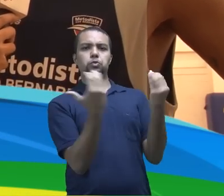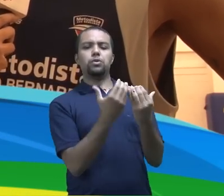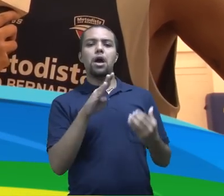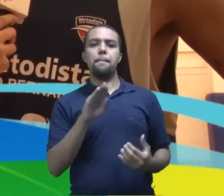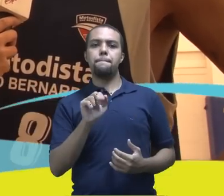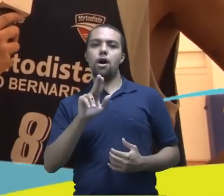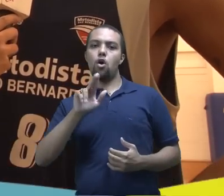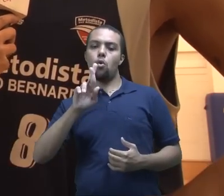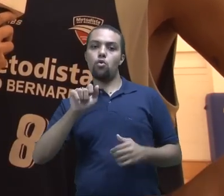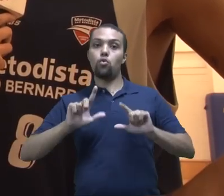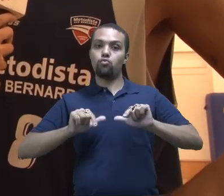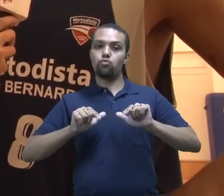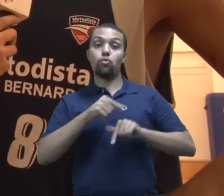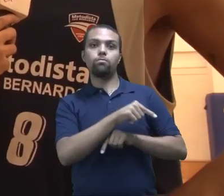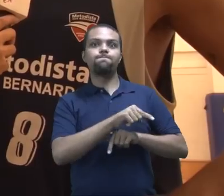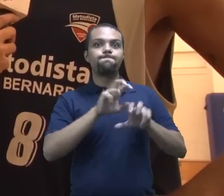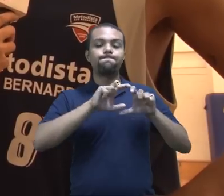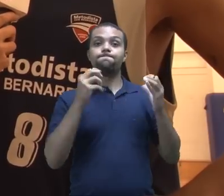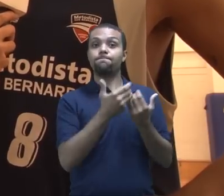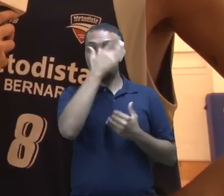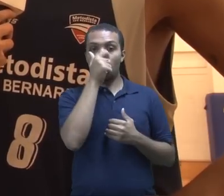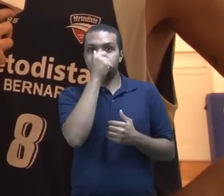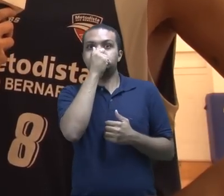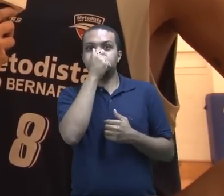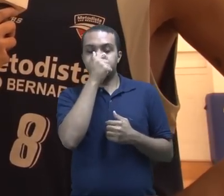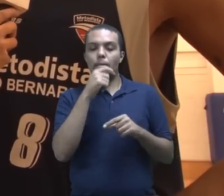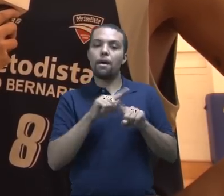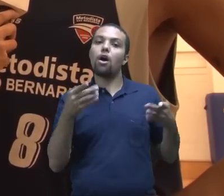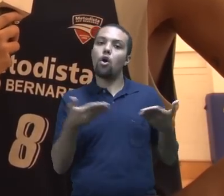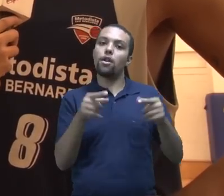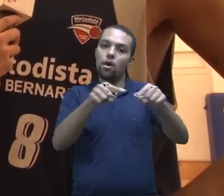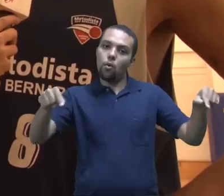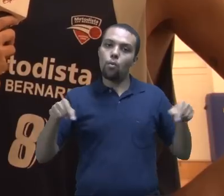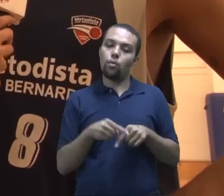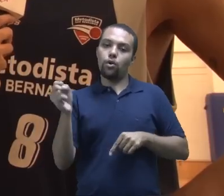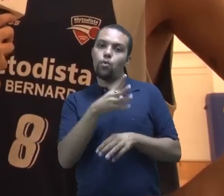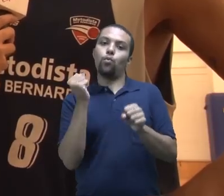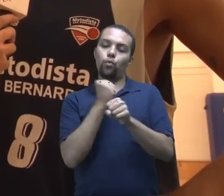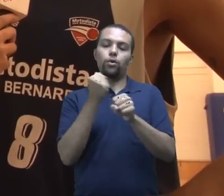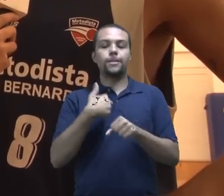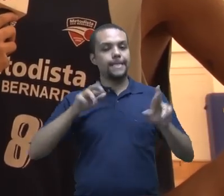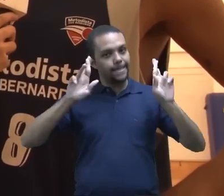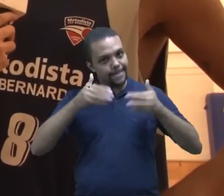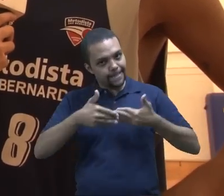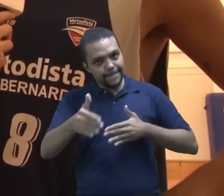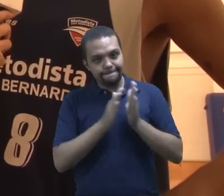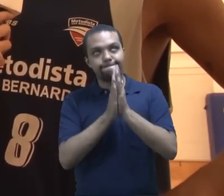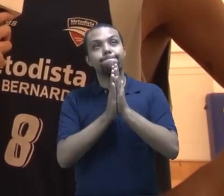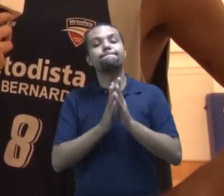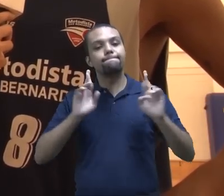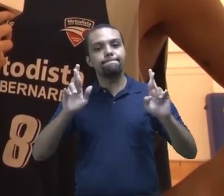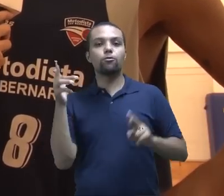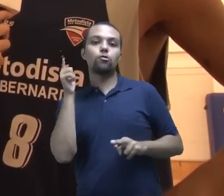Bauru, não esgotava, não cabia gente. Mas agora está com essa quadra nova aí, estão fazendo essa quadra nova para o basquete aí. Espero que